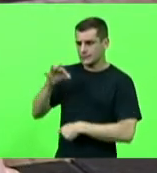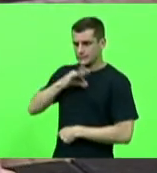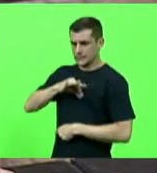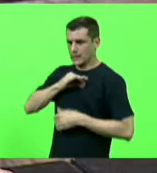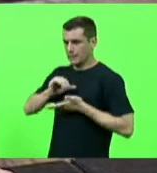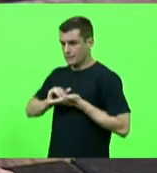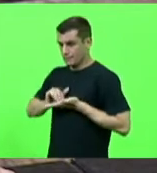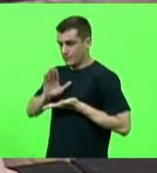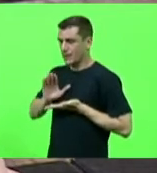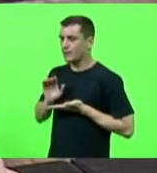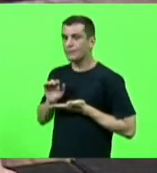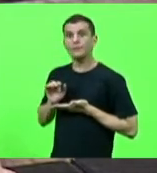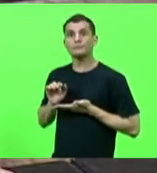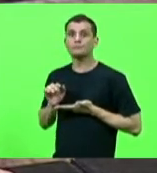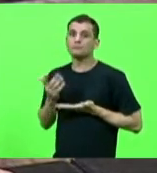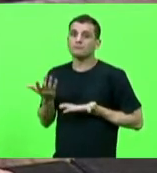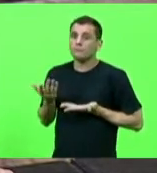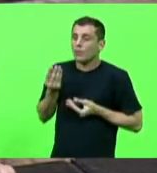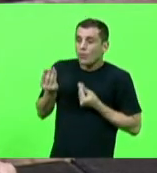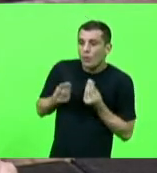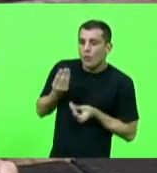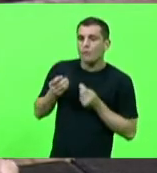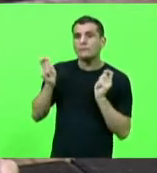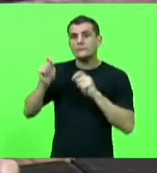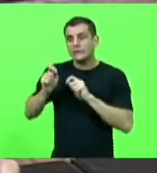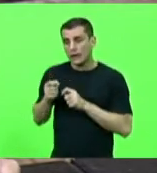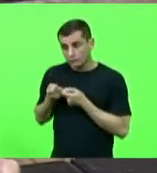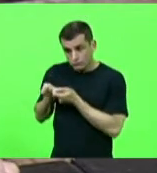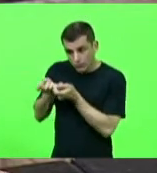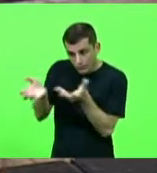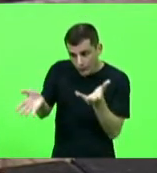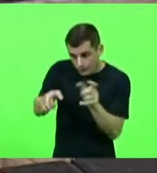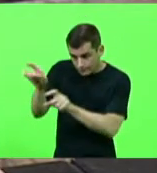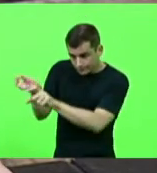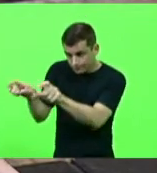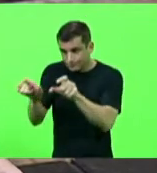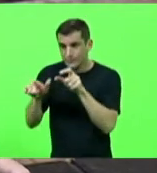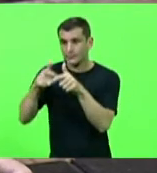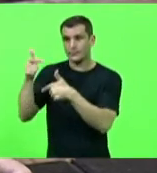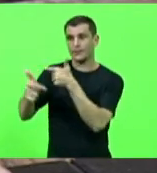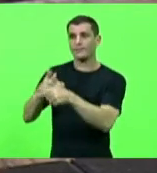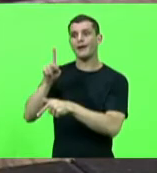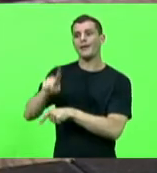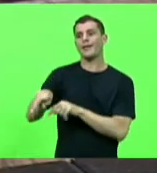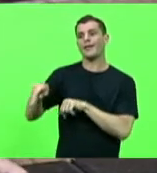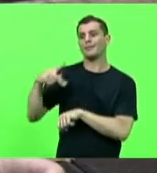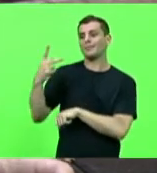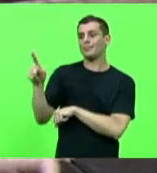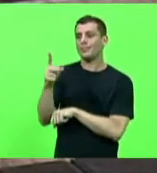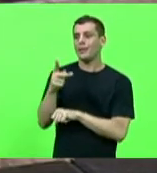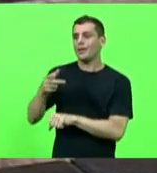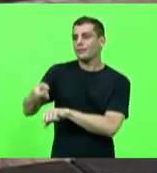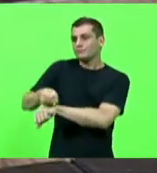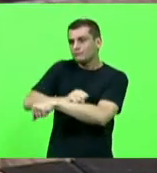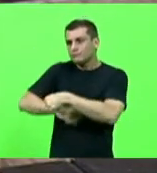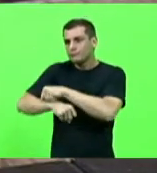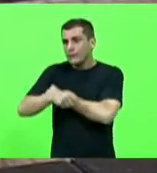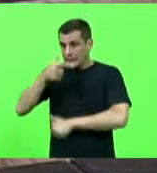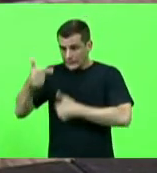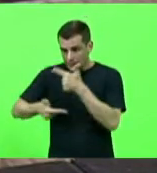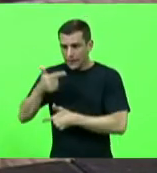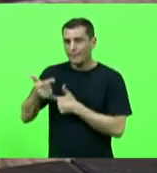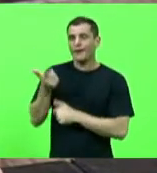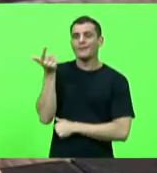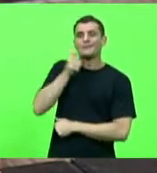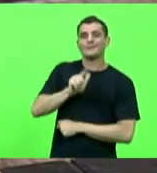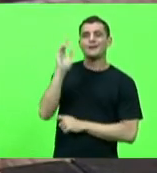dispensável, porque o que fará a renda do trabalhador será a sua produtividade, e luto por um Brasil onde